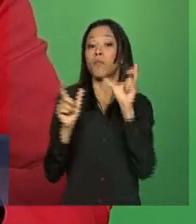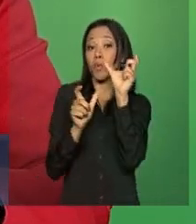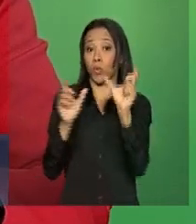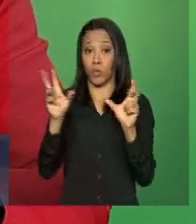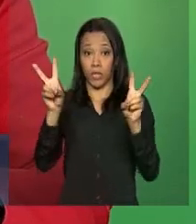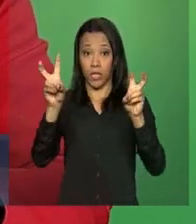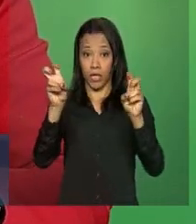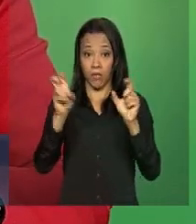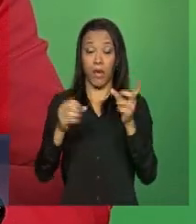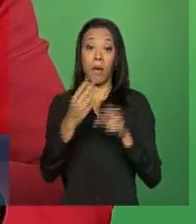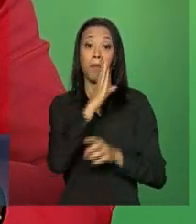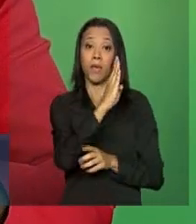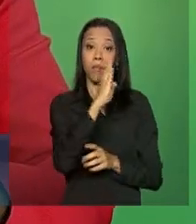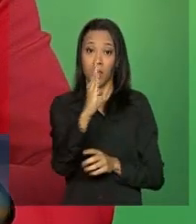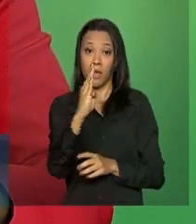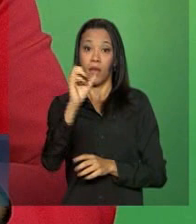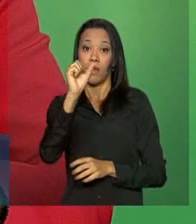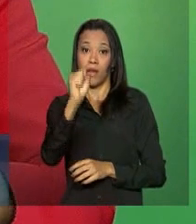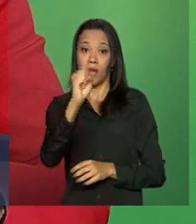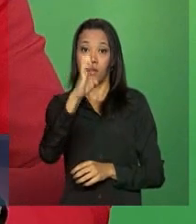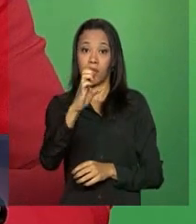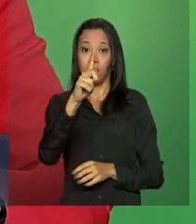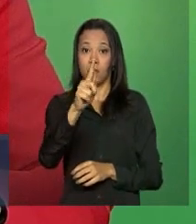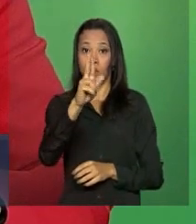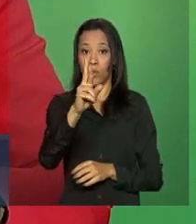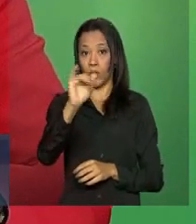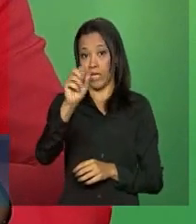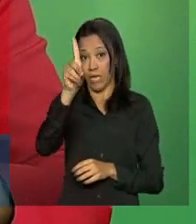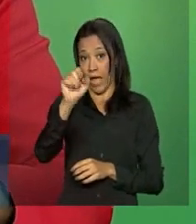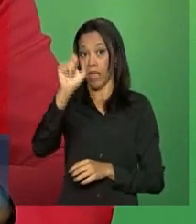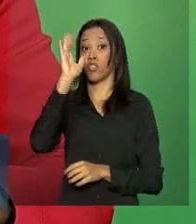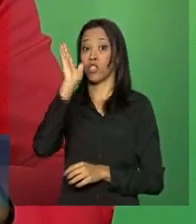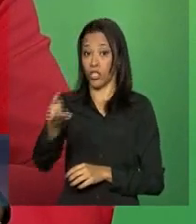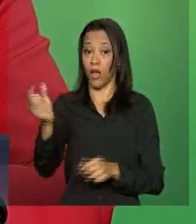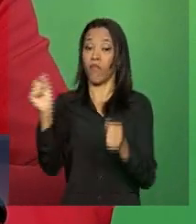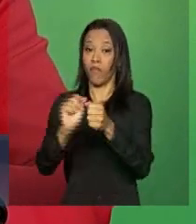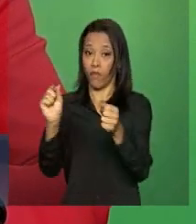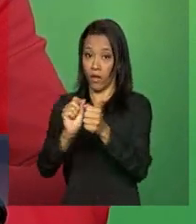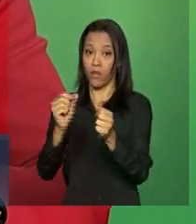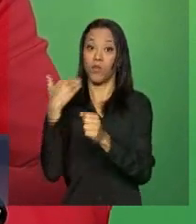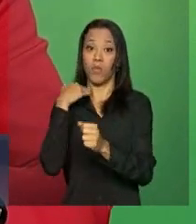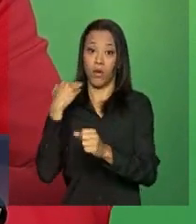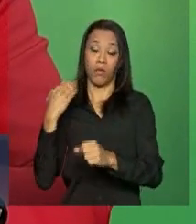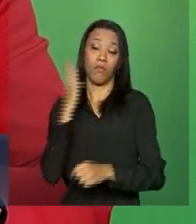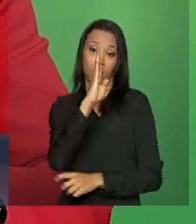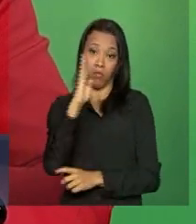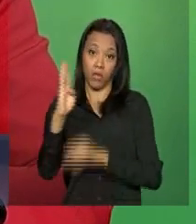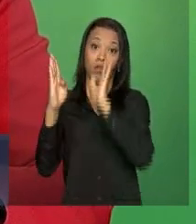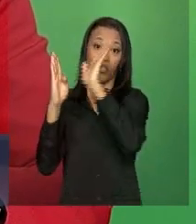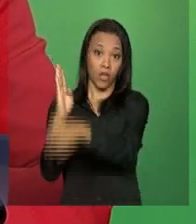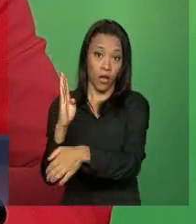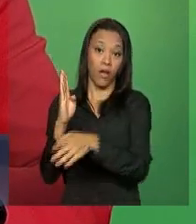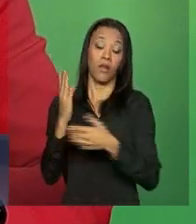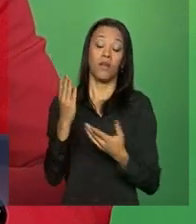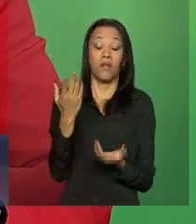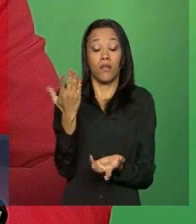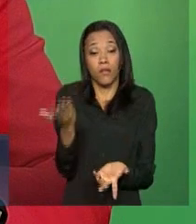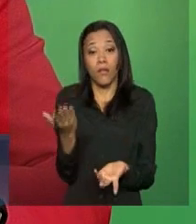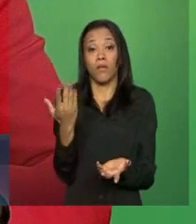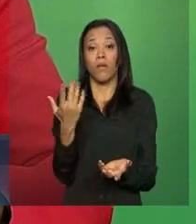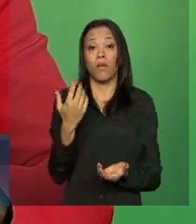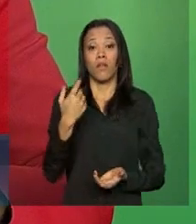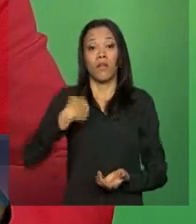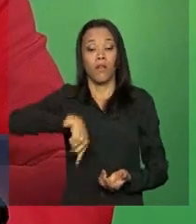poderá ser um negócio bom para todos os envolvidos, para os envolvidos já hoje nas nossas participações, mas